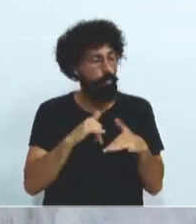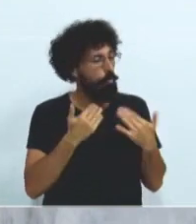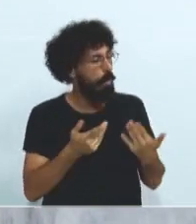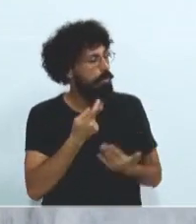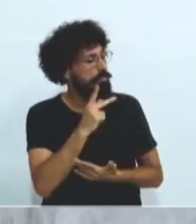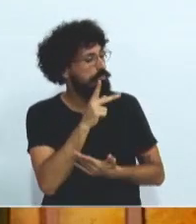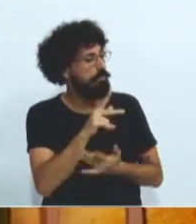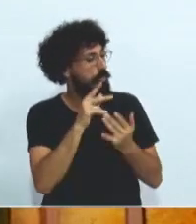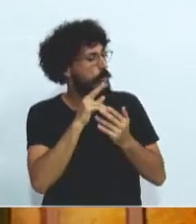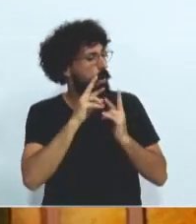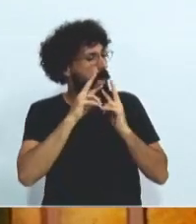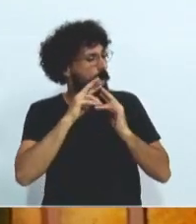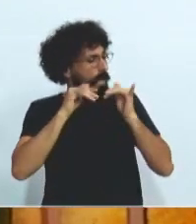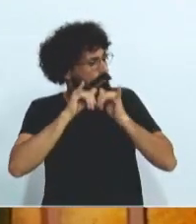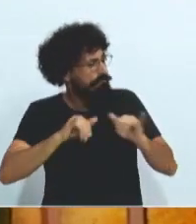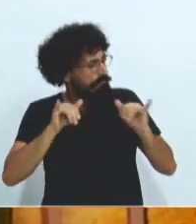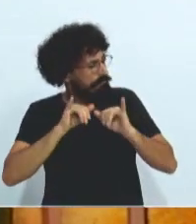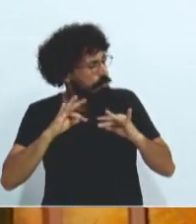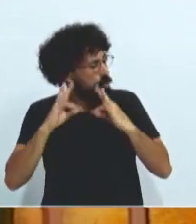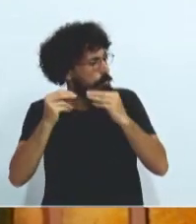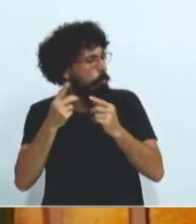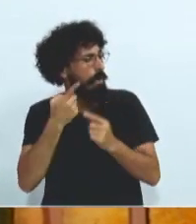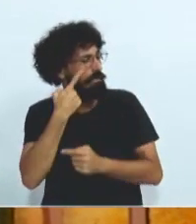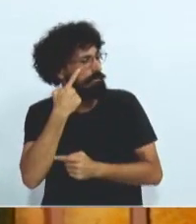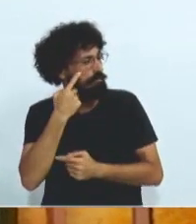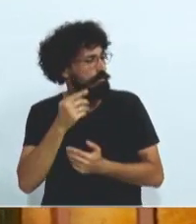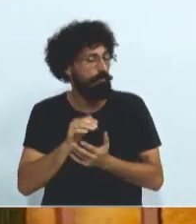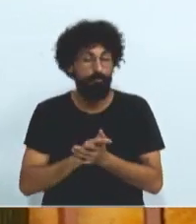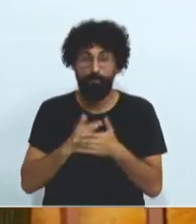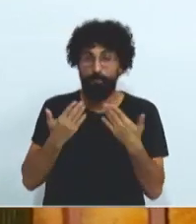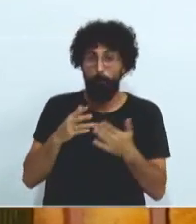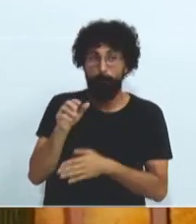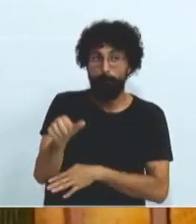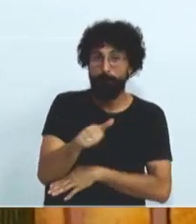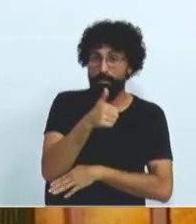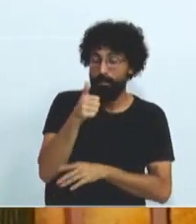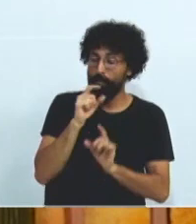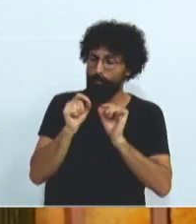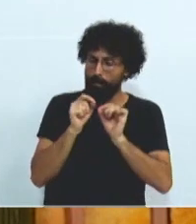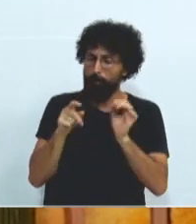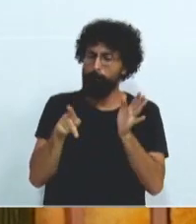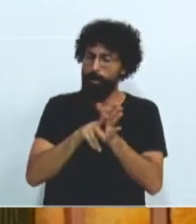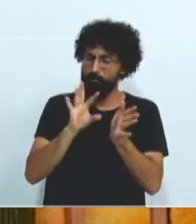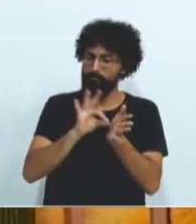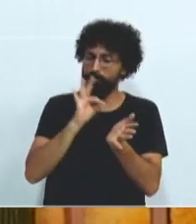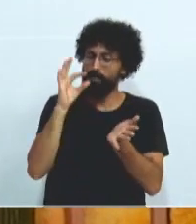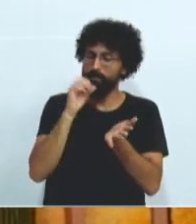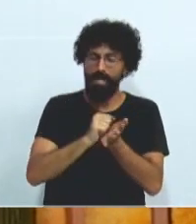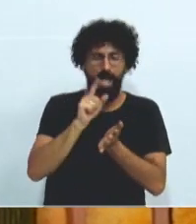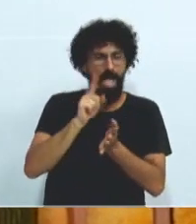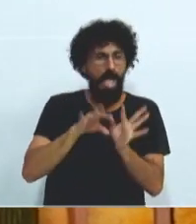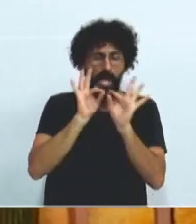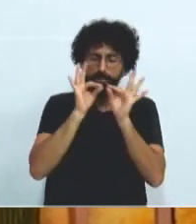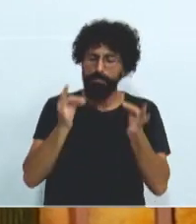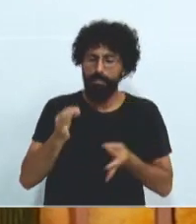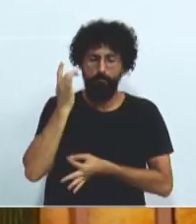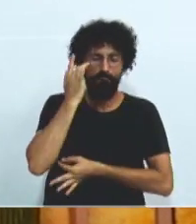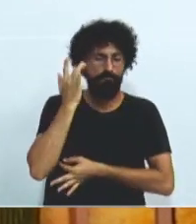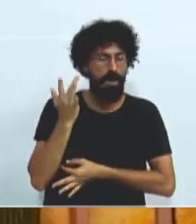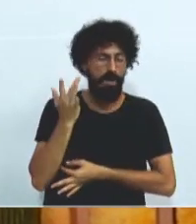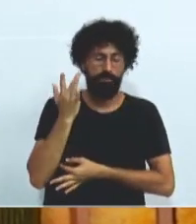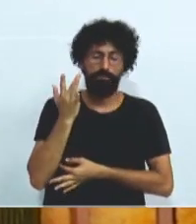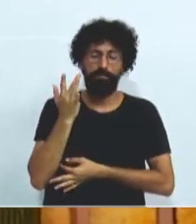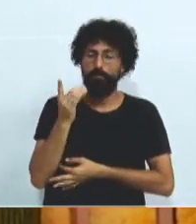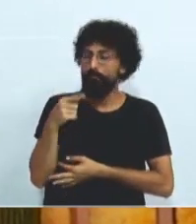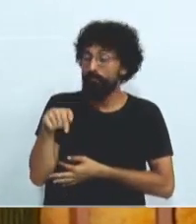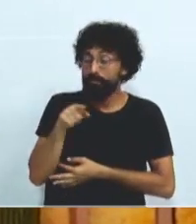campanha? Em primeiro lugar, vamos se cadastrar, né? É muito simples, é muito fácil e vocês não têm